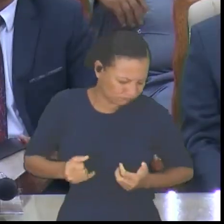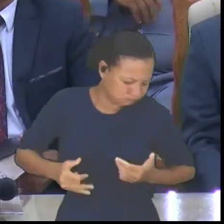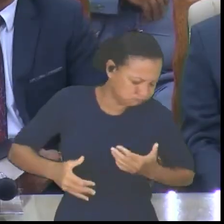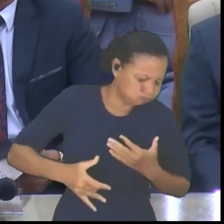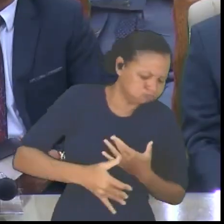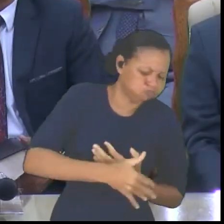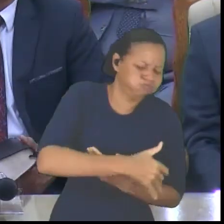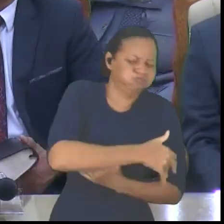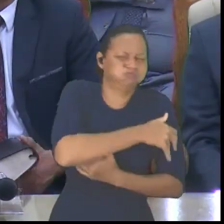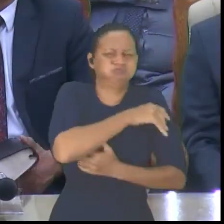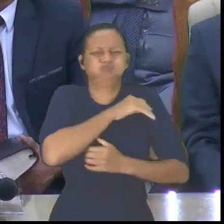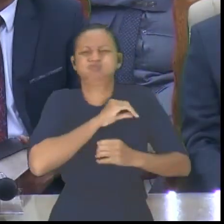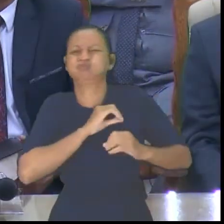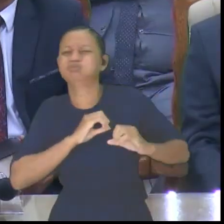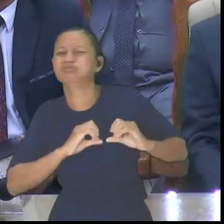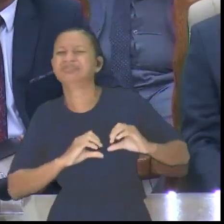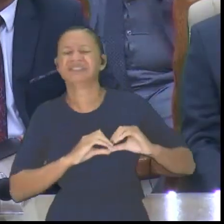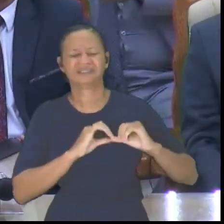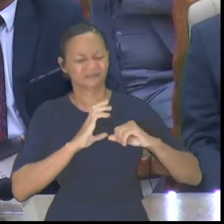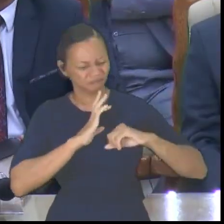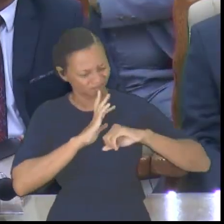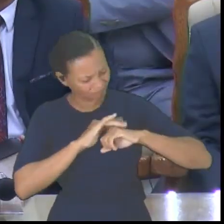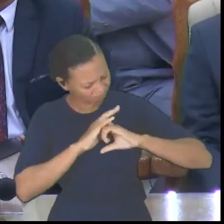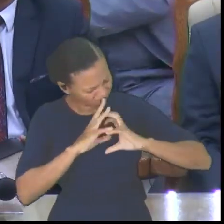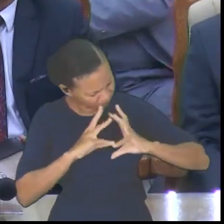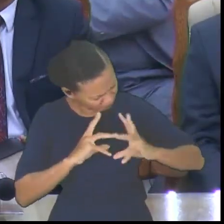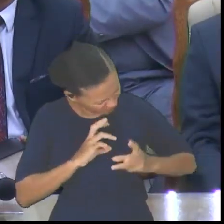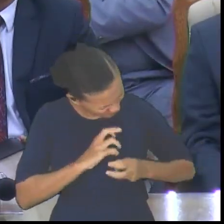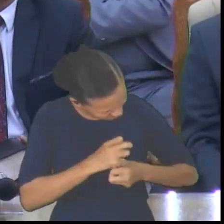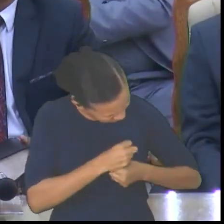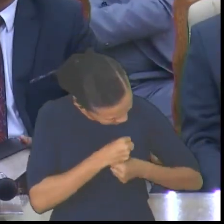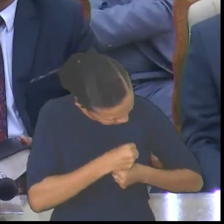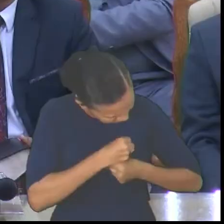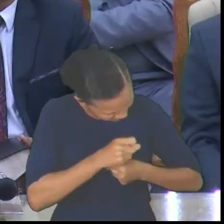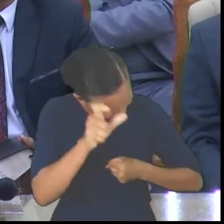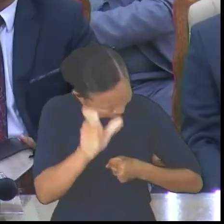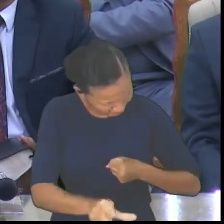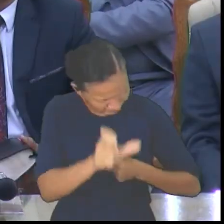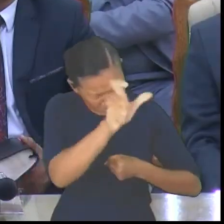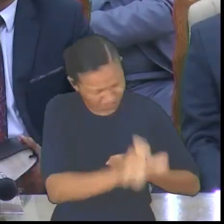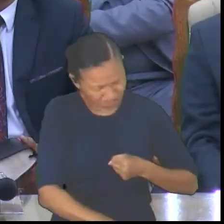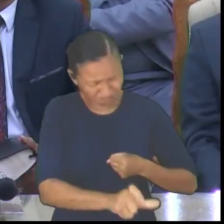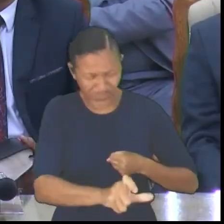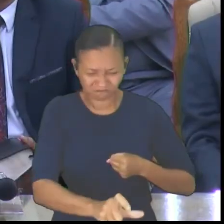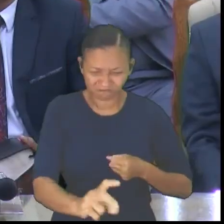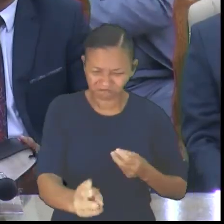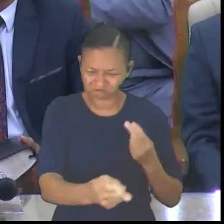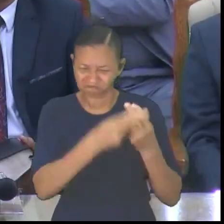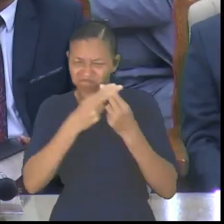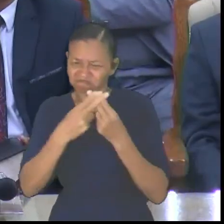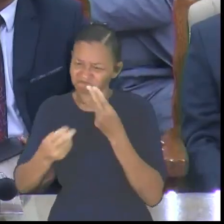de amor e nos curar das feridas que as pessoas vão nos deixar.